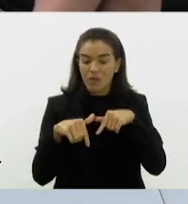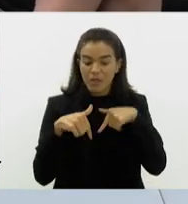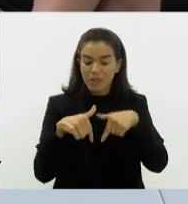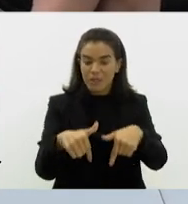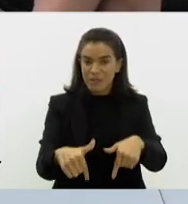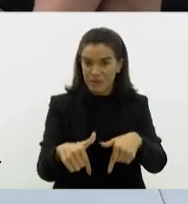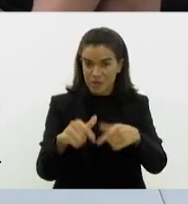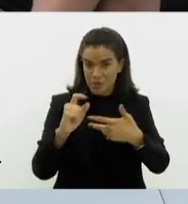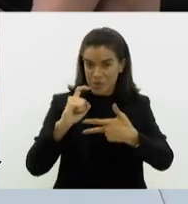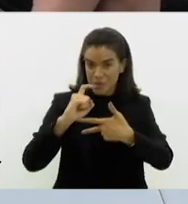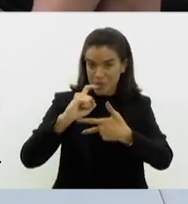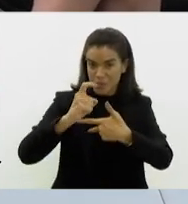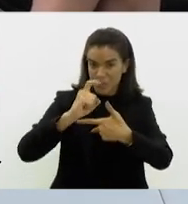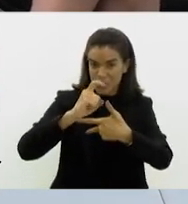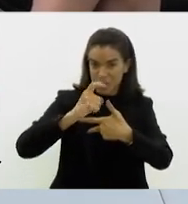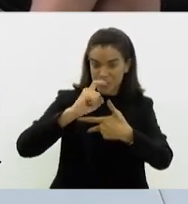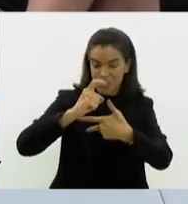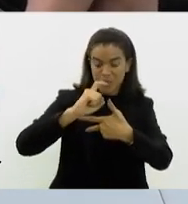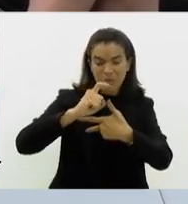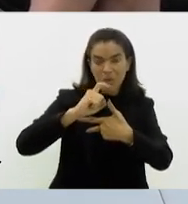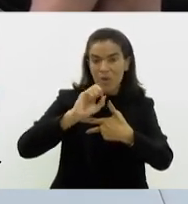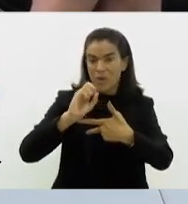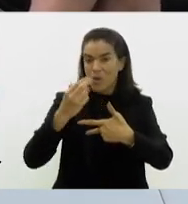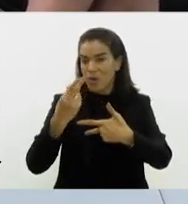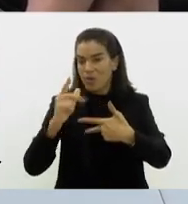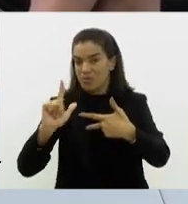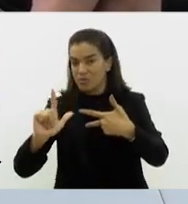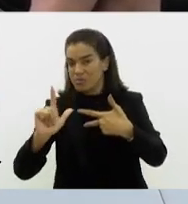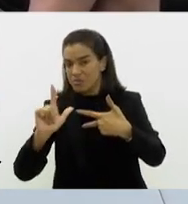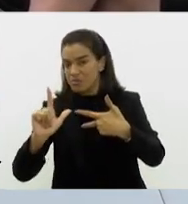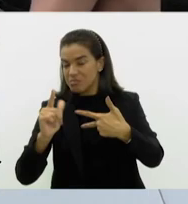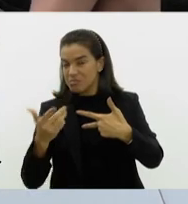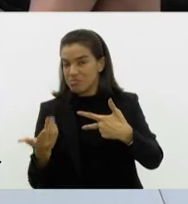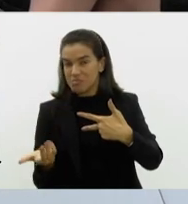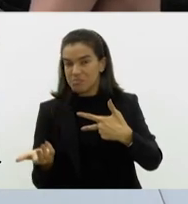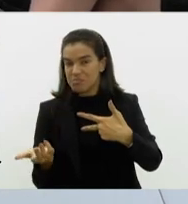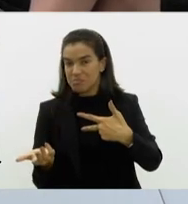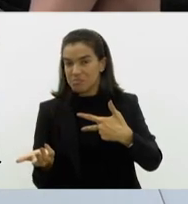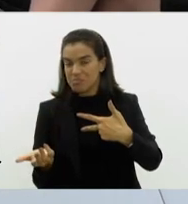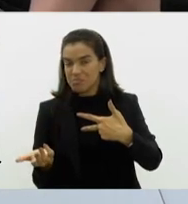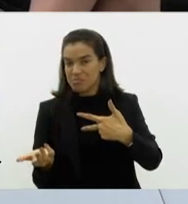do Executivo ou do Legislativo.